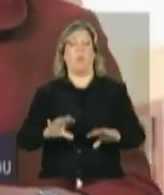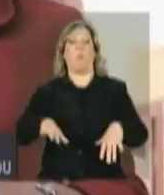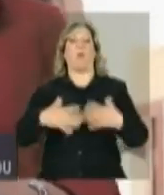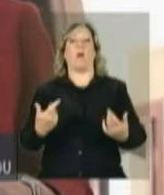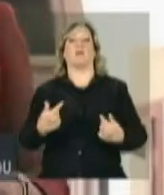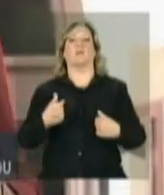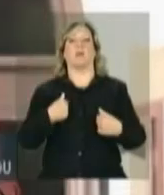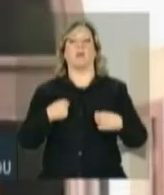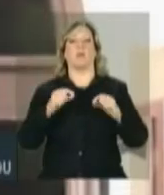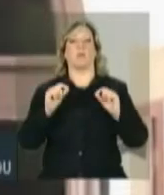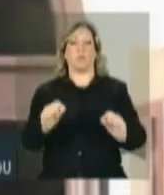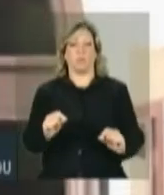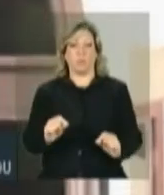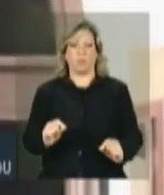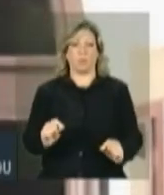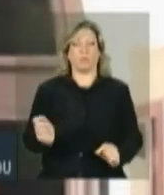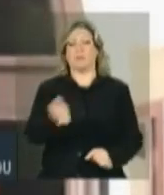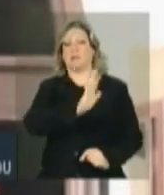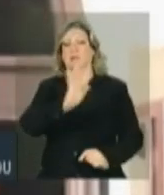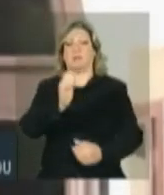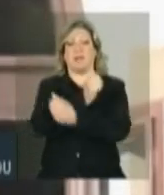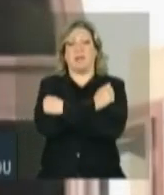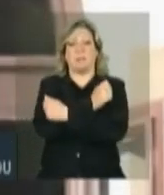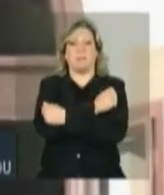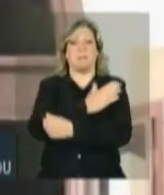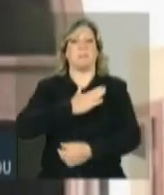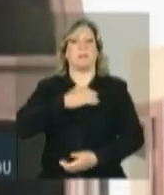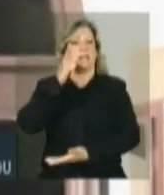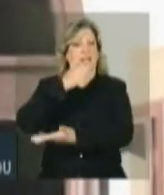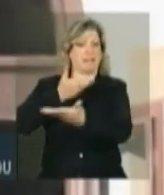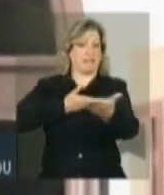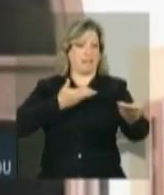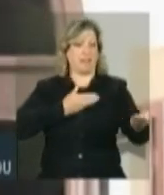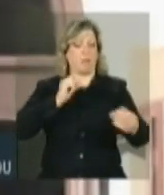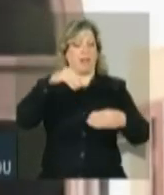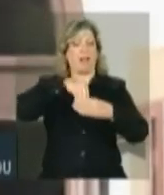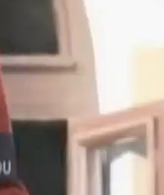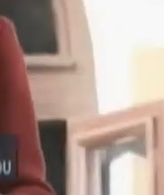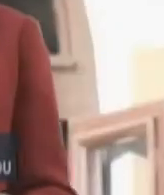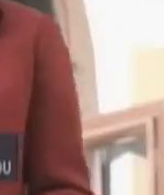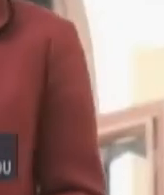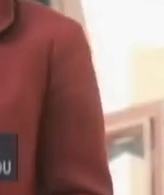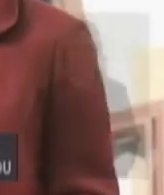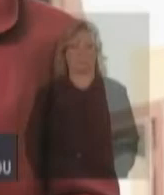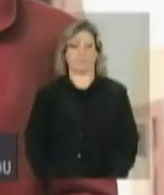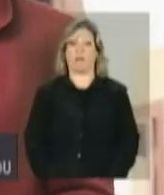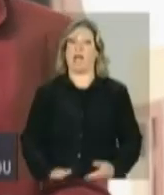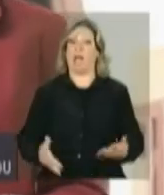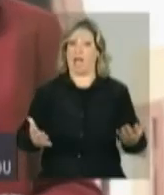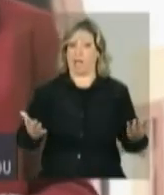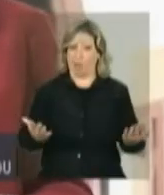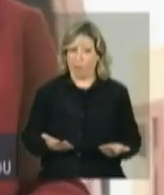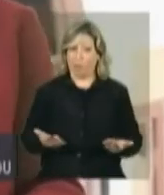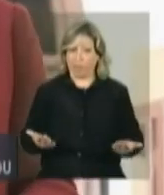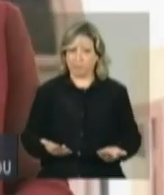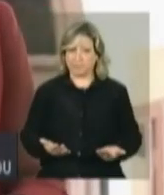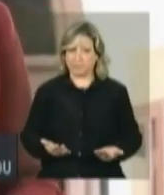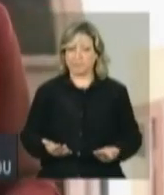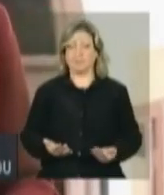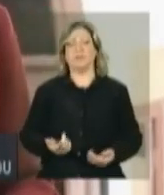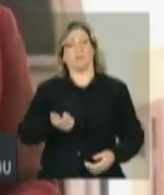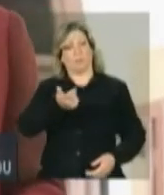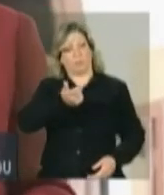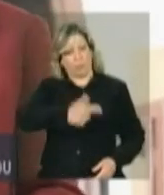despedir das minhas companheiras que lá ficavam. Agora, mais